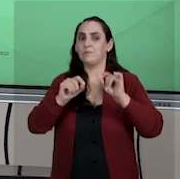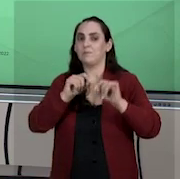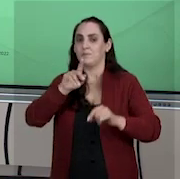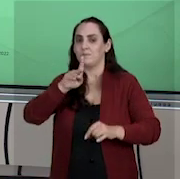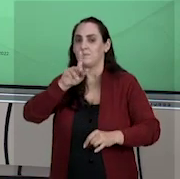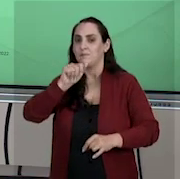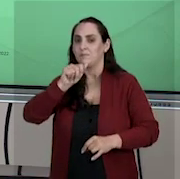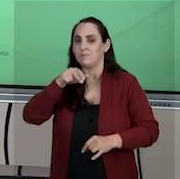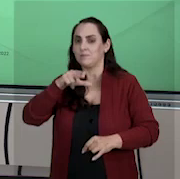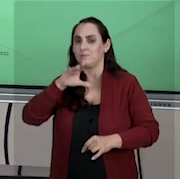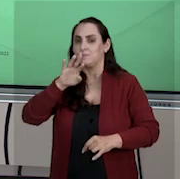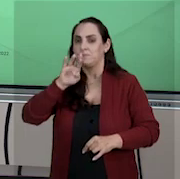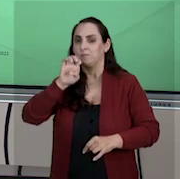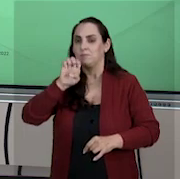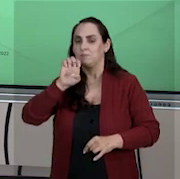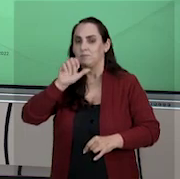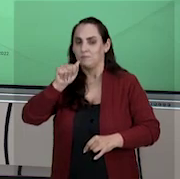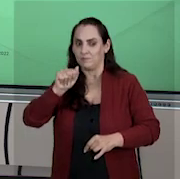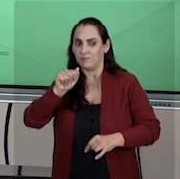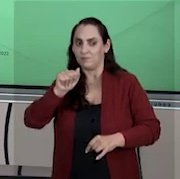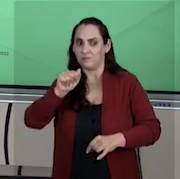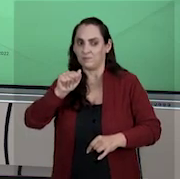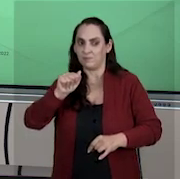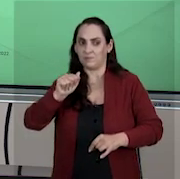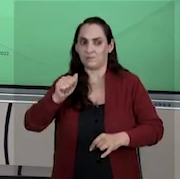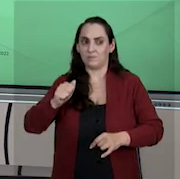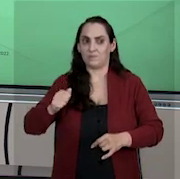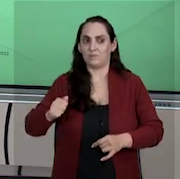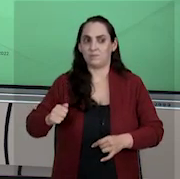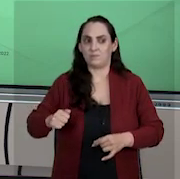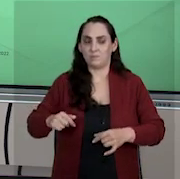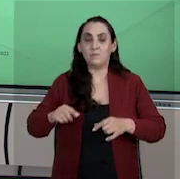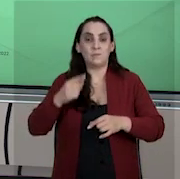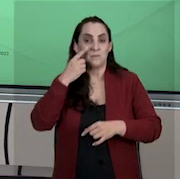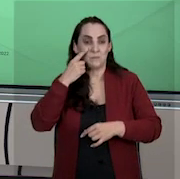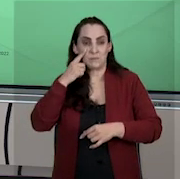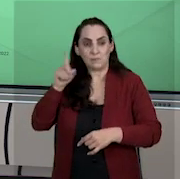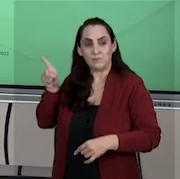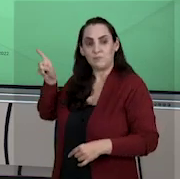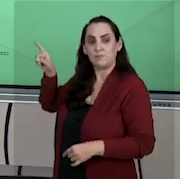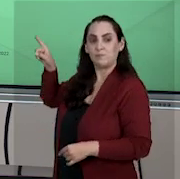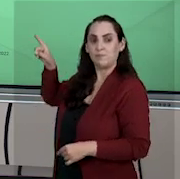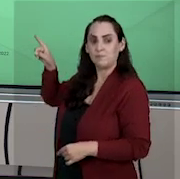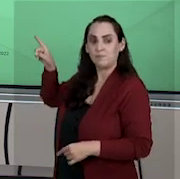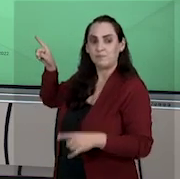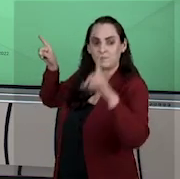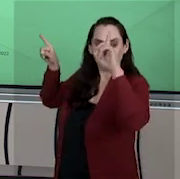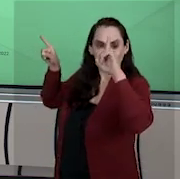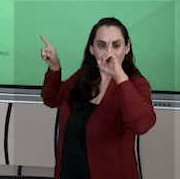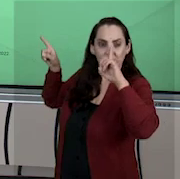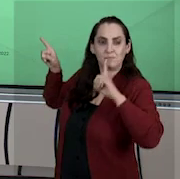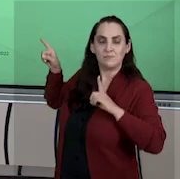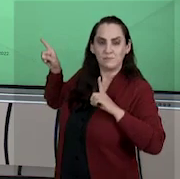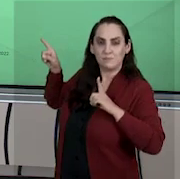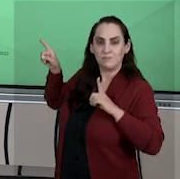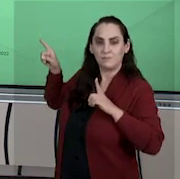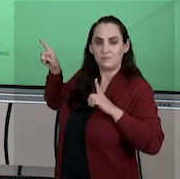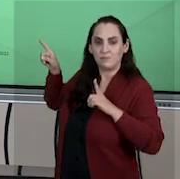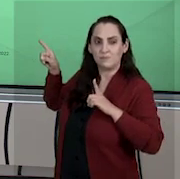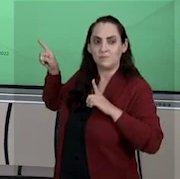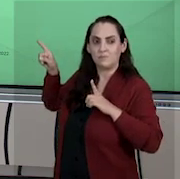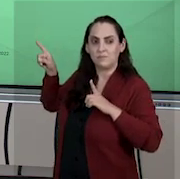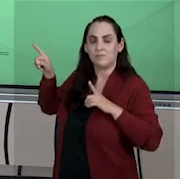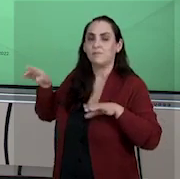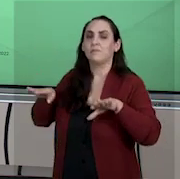atrás do estômago. Nessa imagem, ele está aparecendo em amarelinho aqui. Ele também vai produzir o